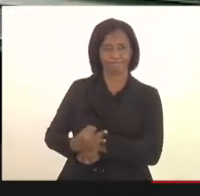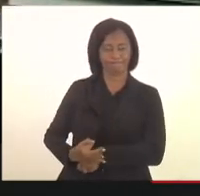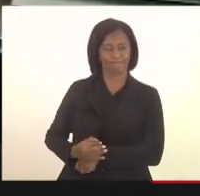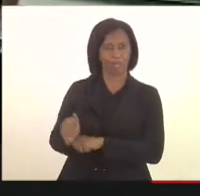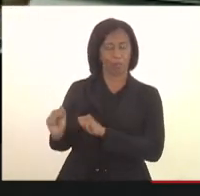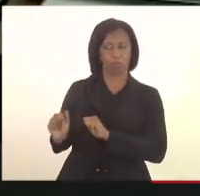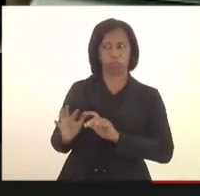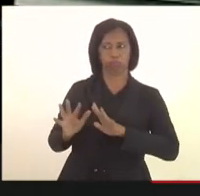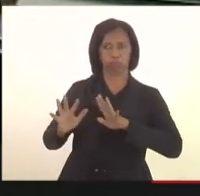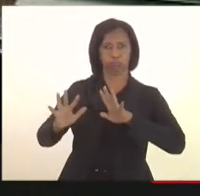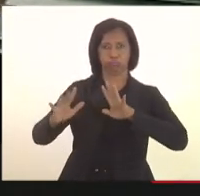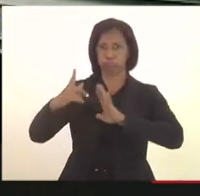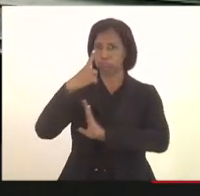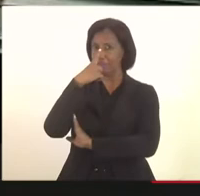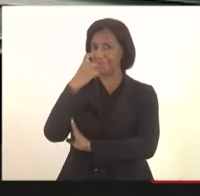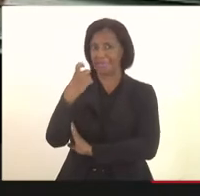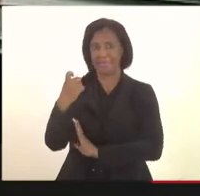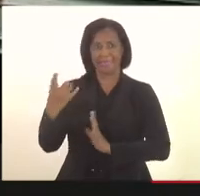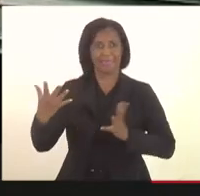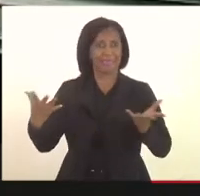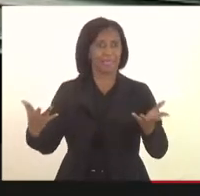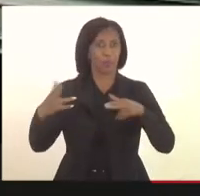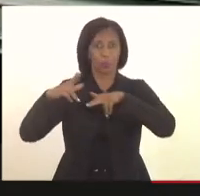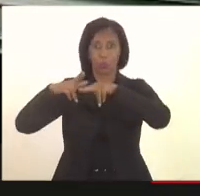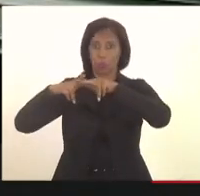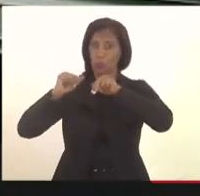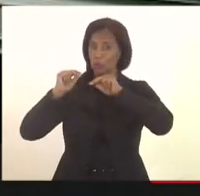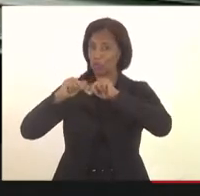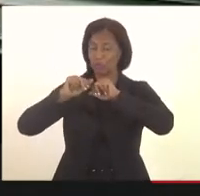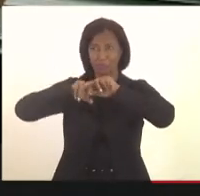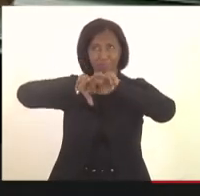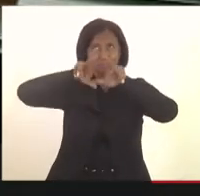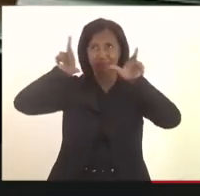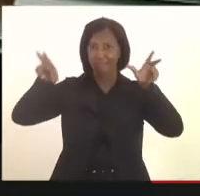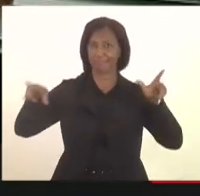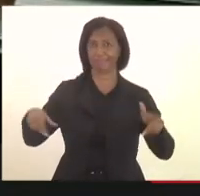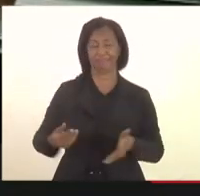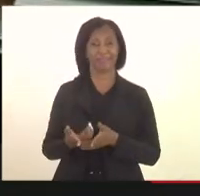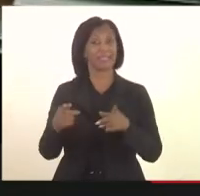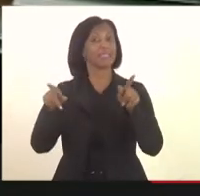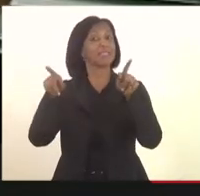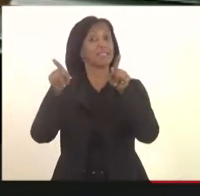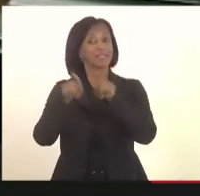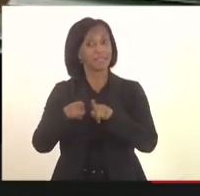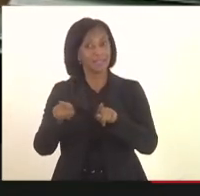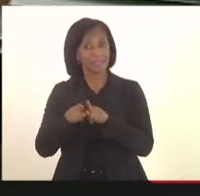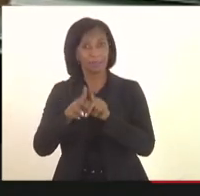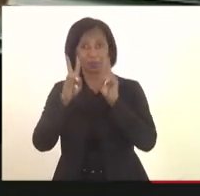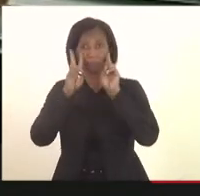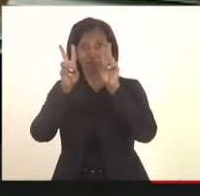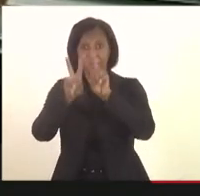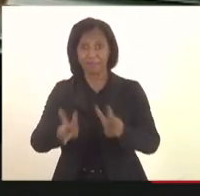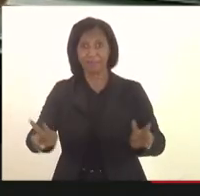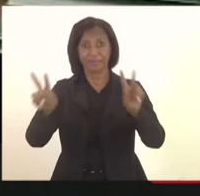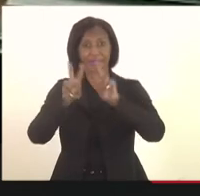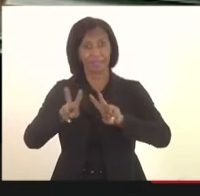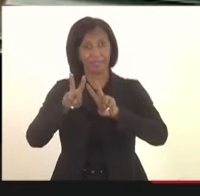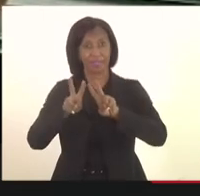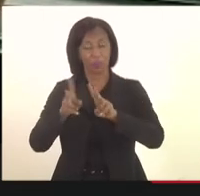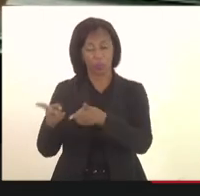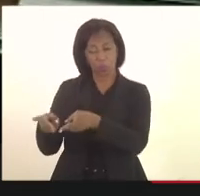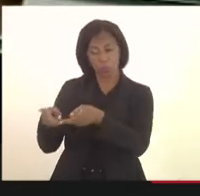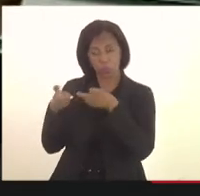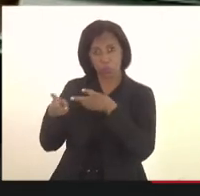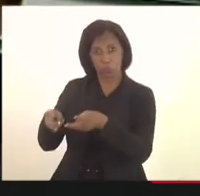poluição. Por mais diversos motivos, não só esse. E, ao mesmo tempo, a gente está com uma visão da exploração